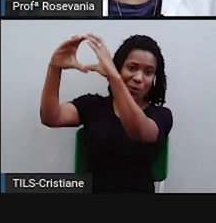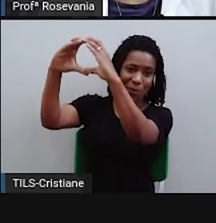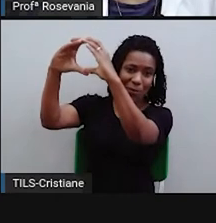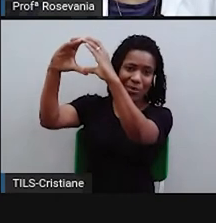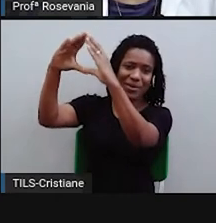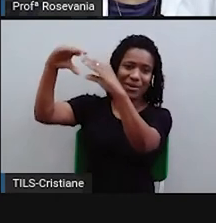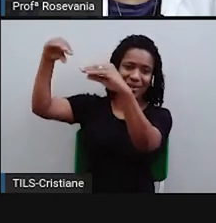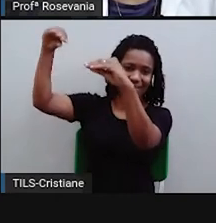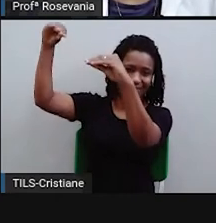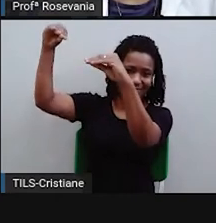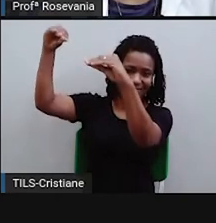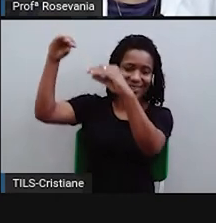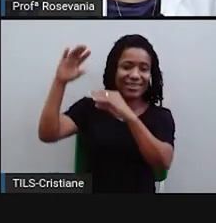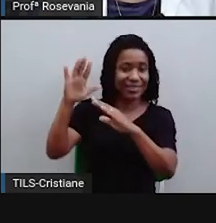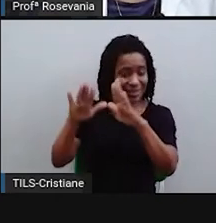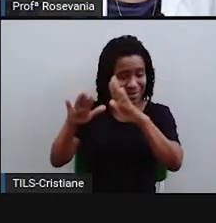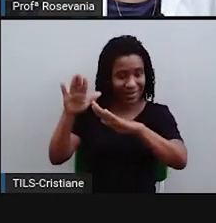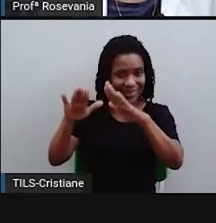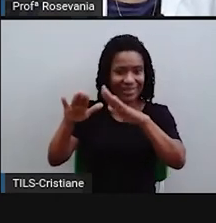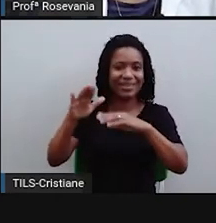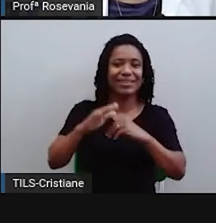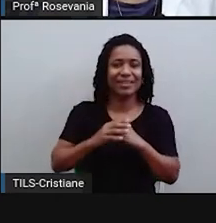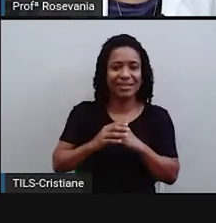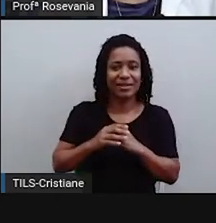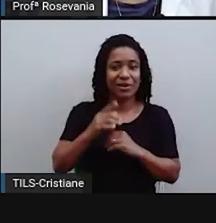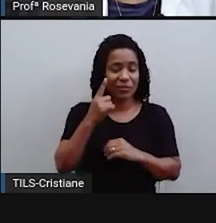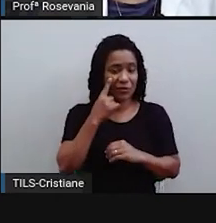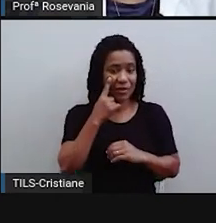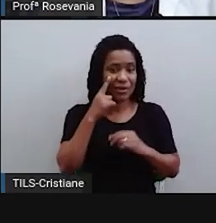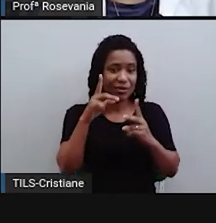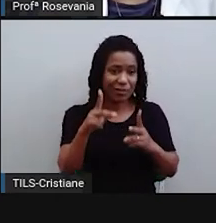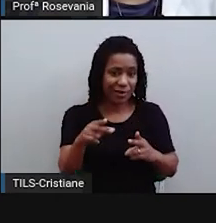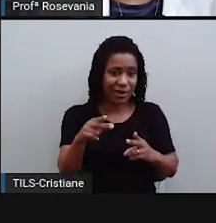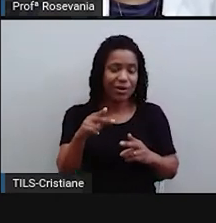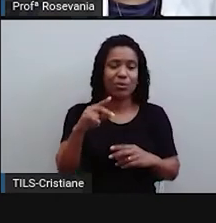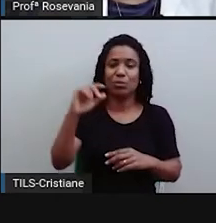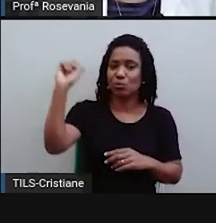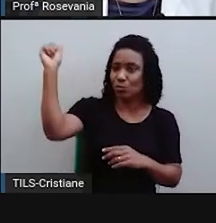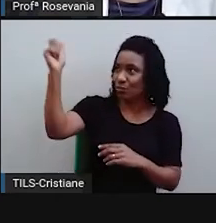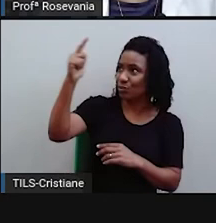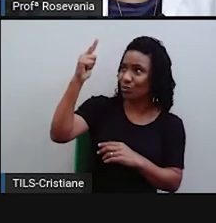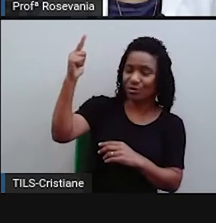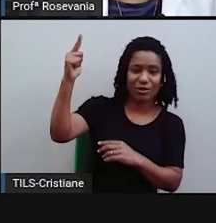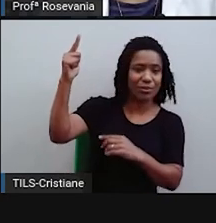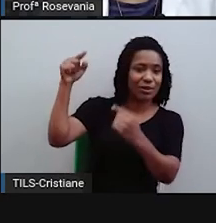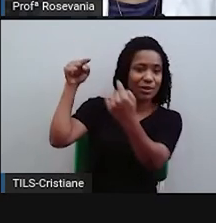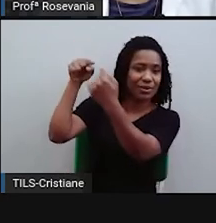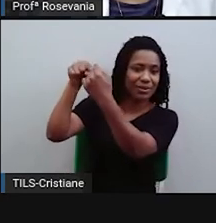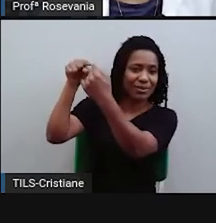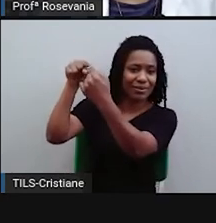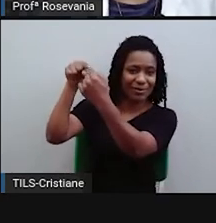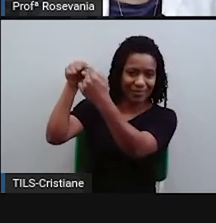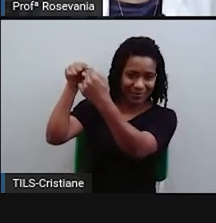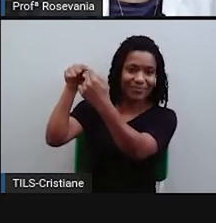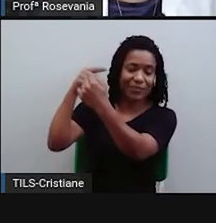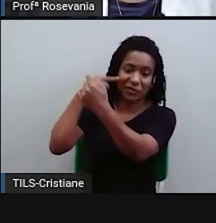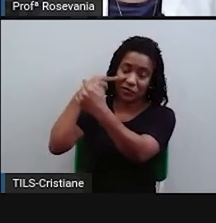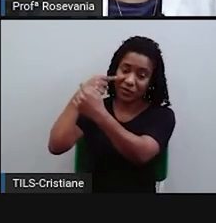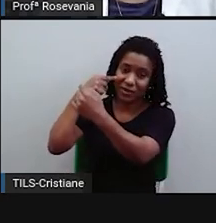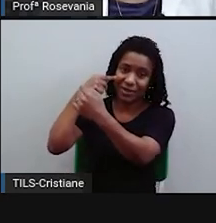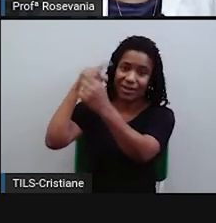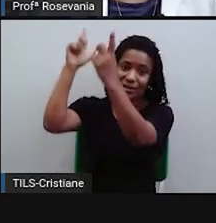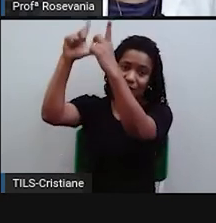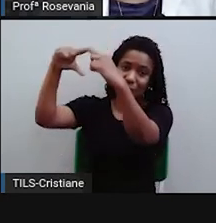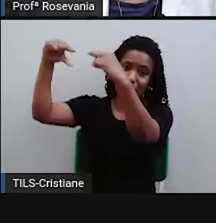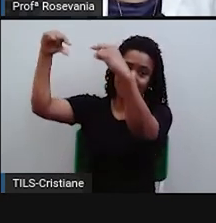mesmo método utilizado com o sol. Na lua crescente, a curva externa do arco está virada para o oeste. E